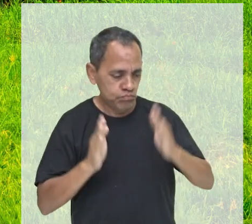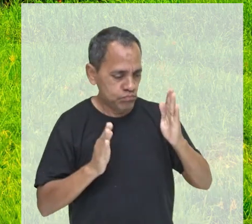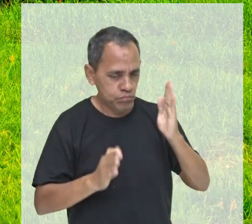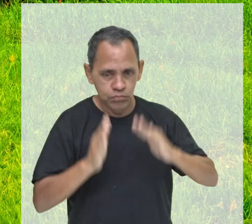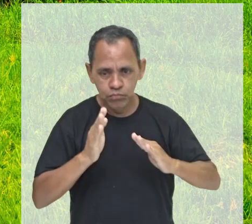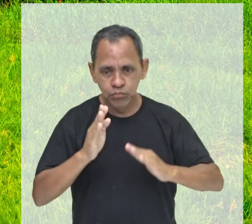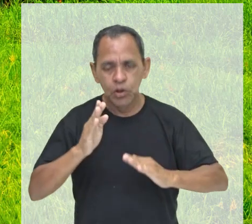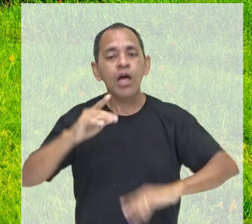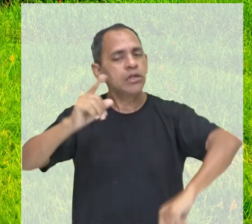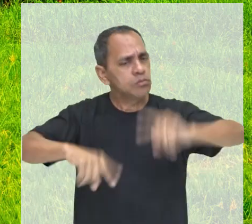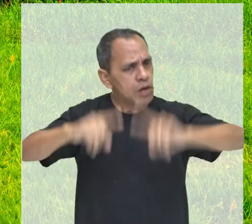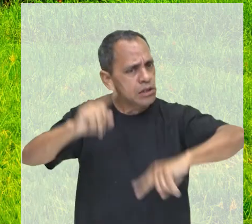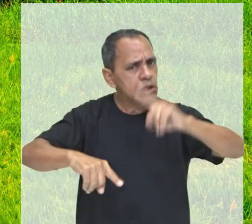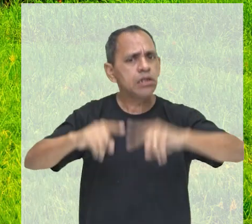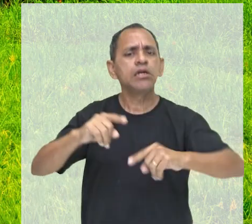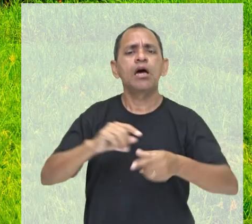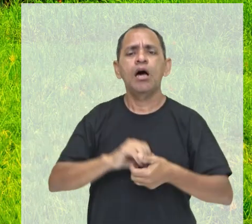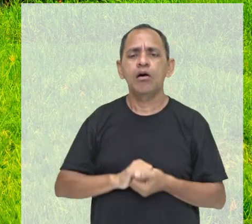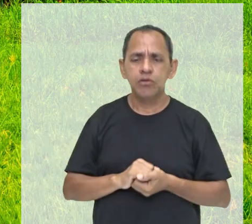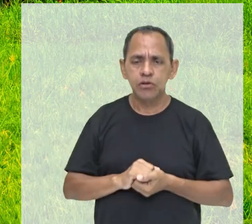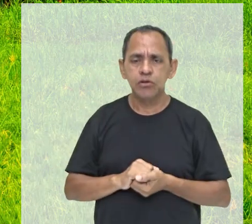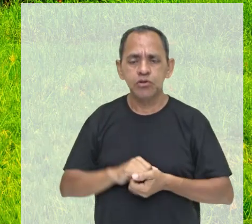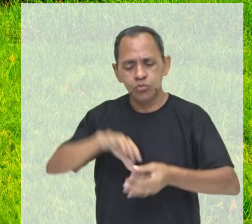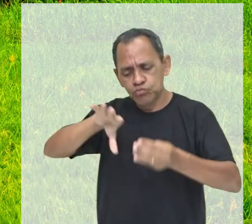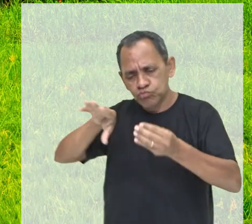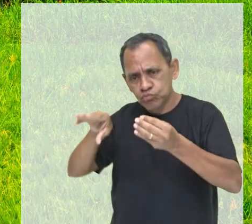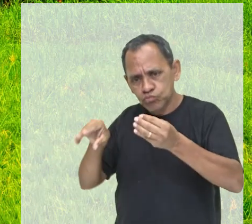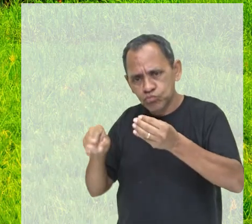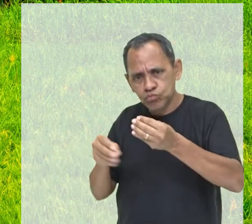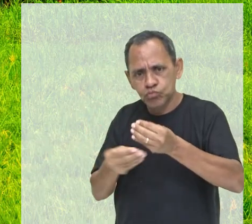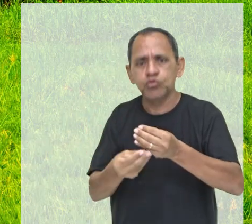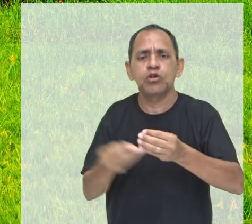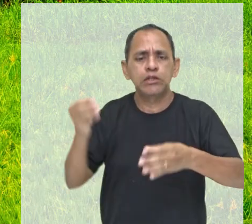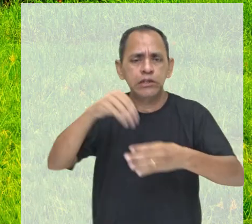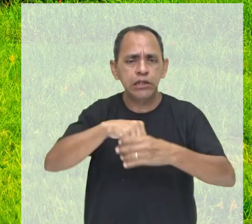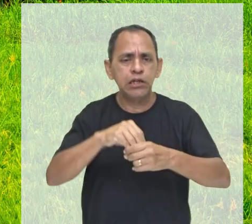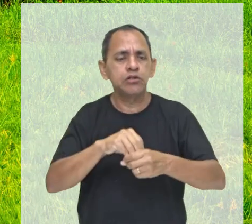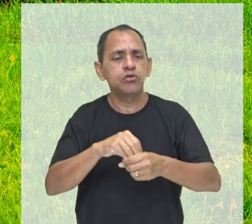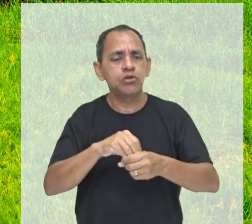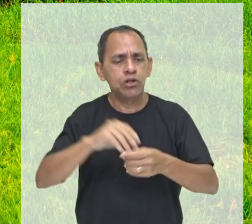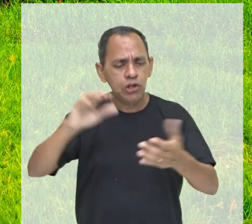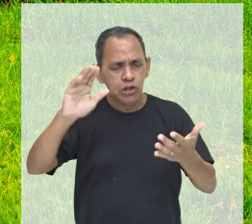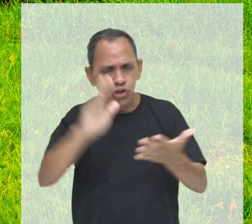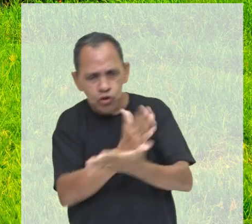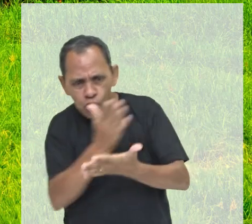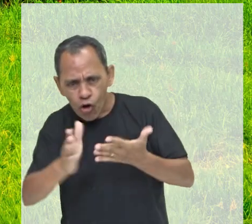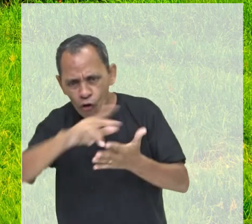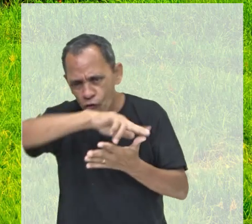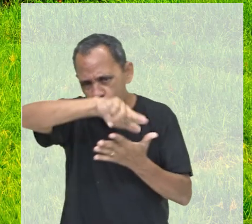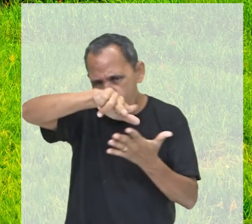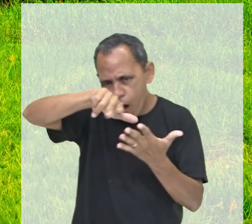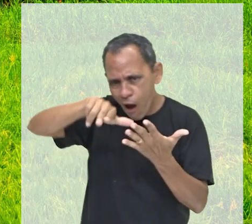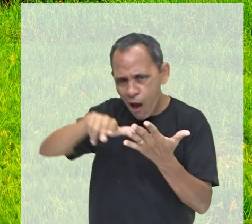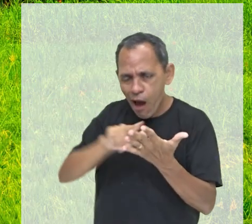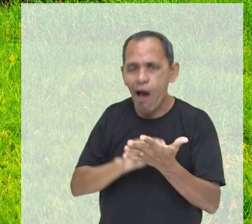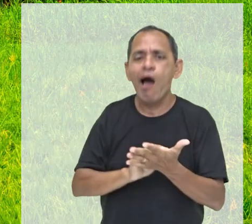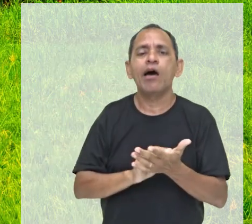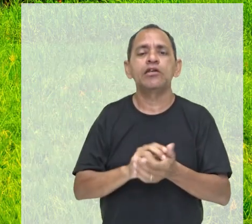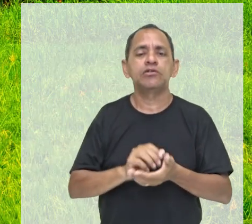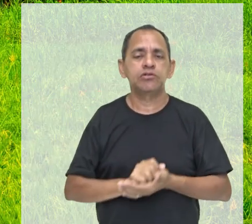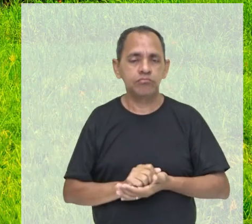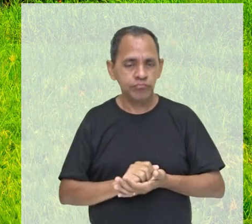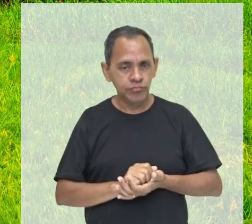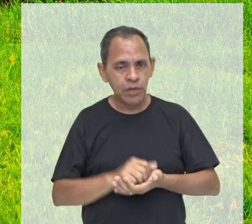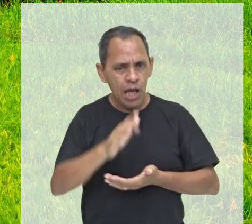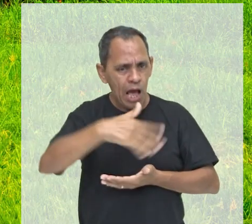os robôs, eles foram introduzidos aí em várias linhas de montagens e também de fábricas,